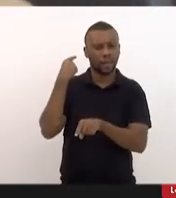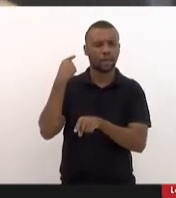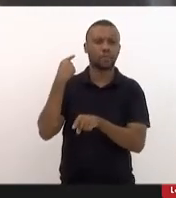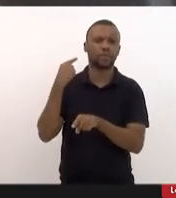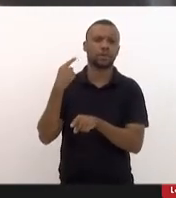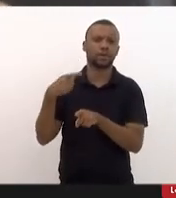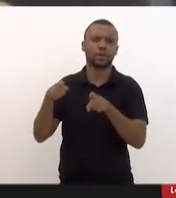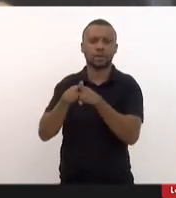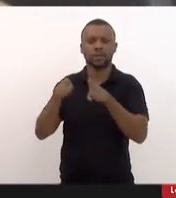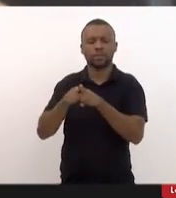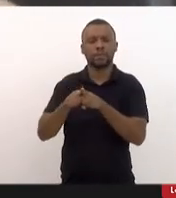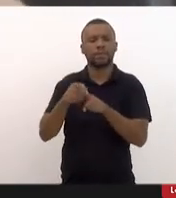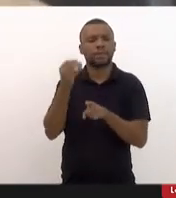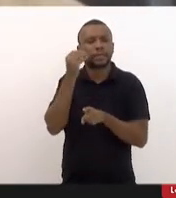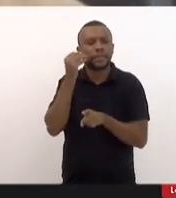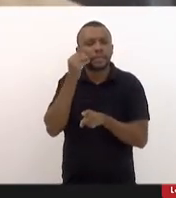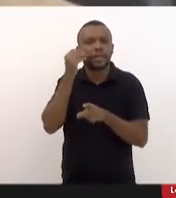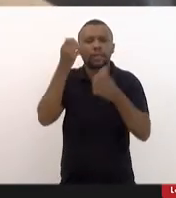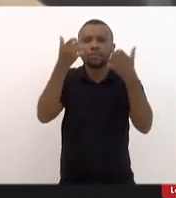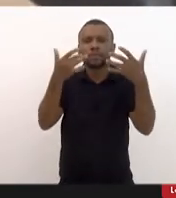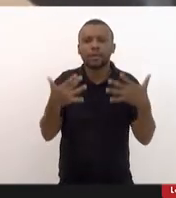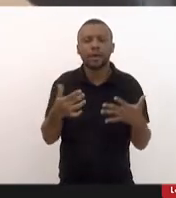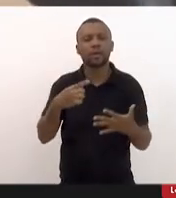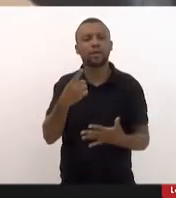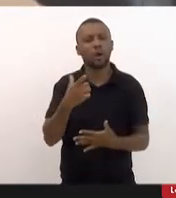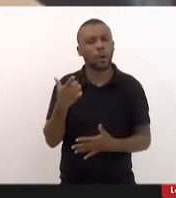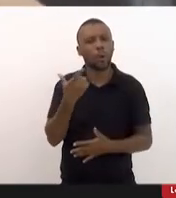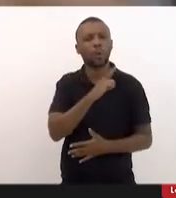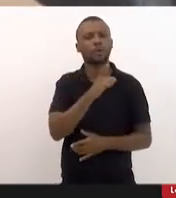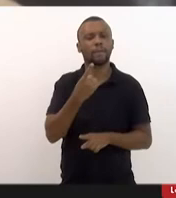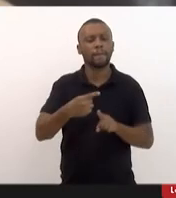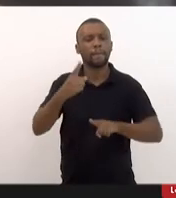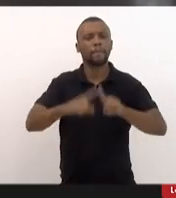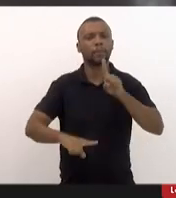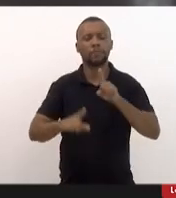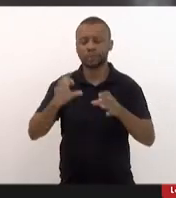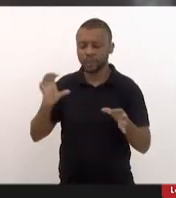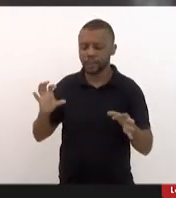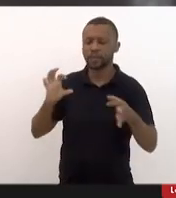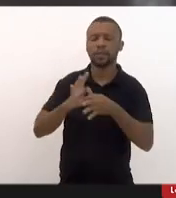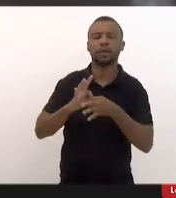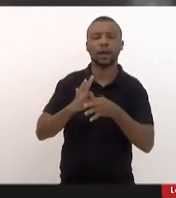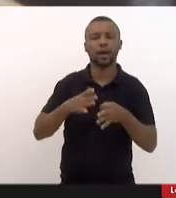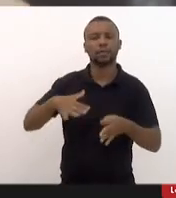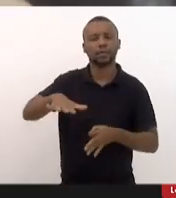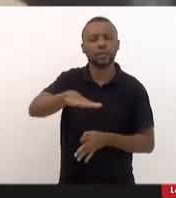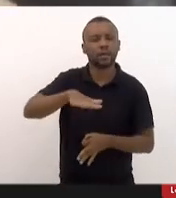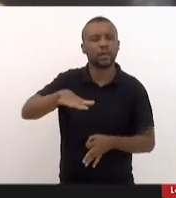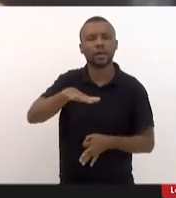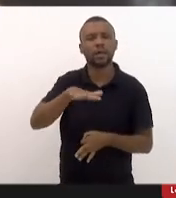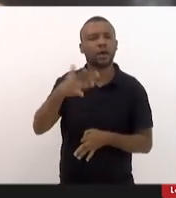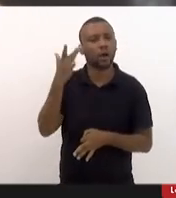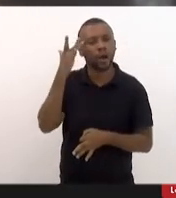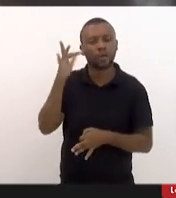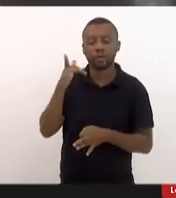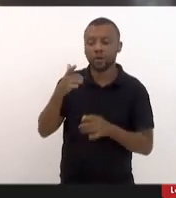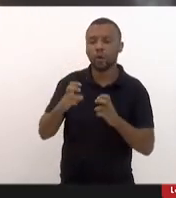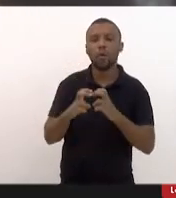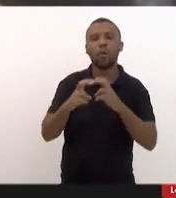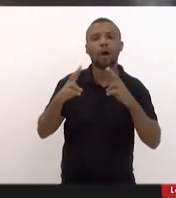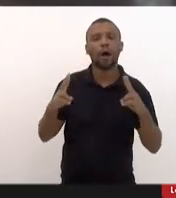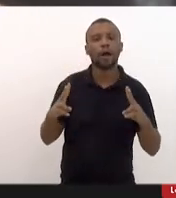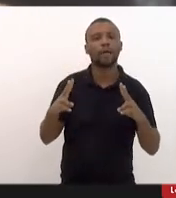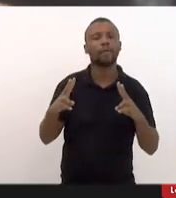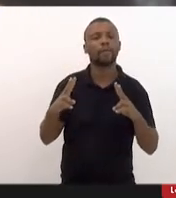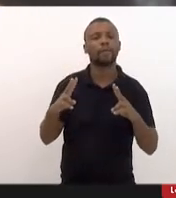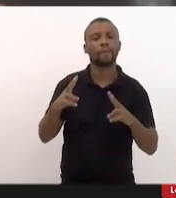Rio Branco. Né? E hoje ela está absorvida, ela está integrada ao Cinco. Então, eu acho que o arco metropolitano ele precisa